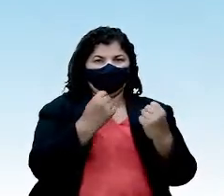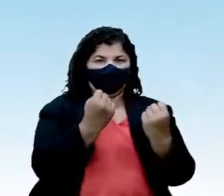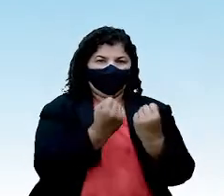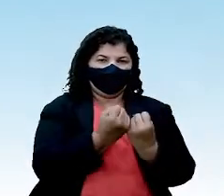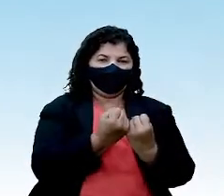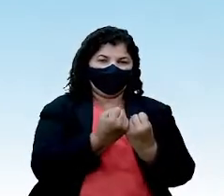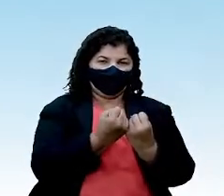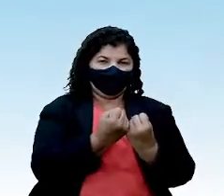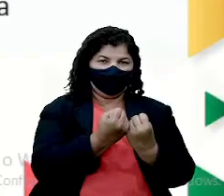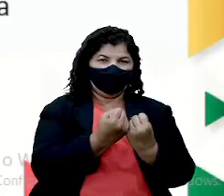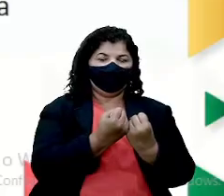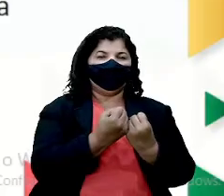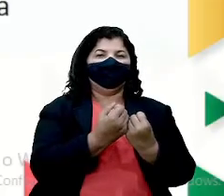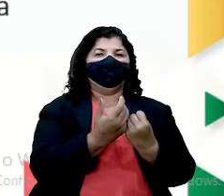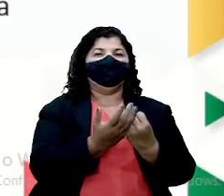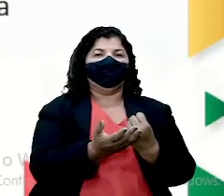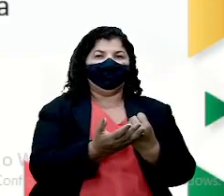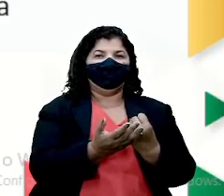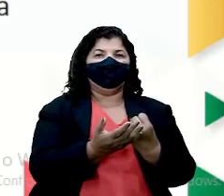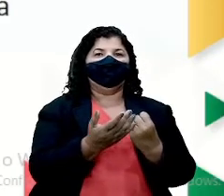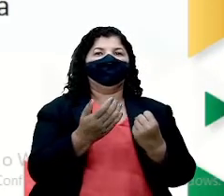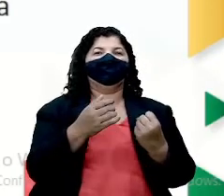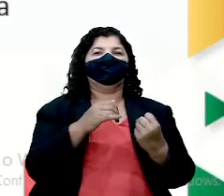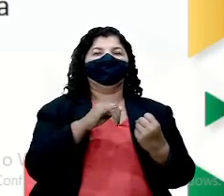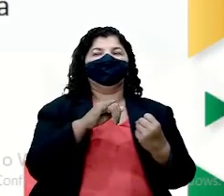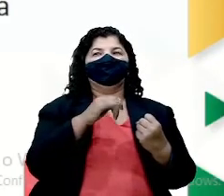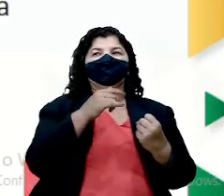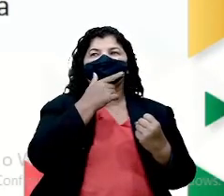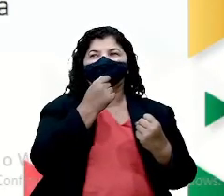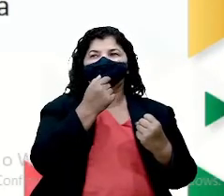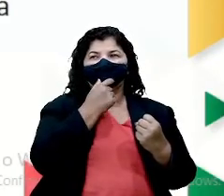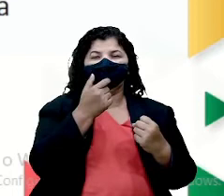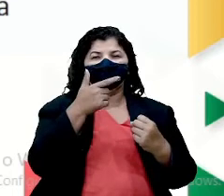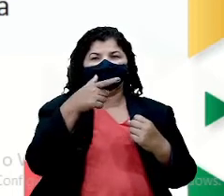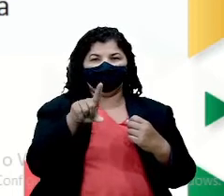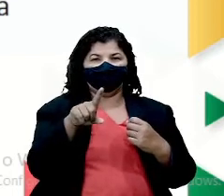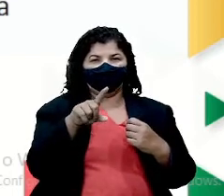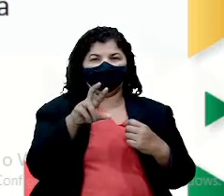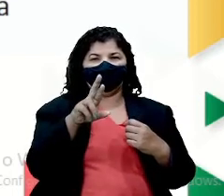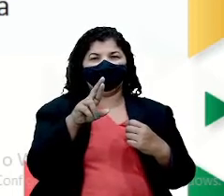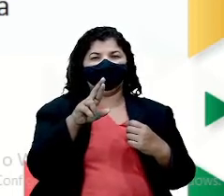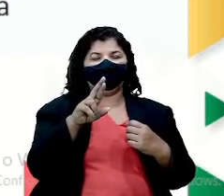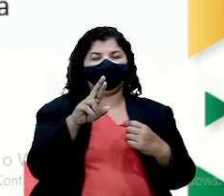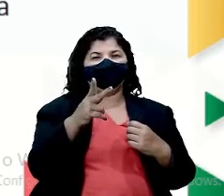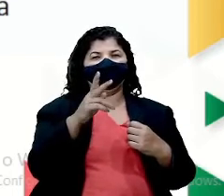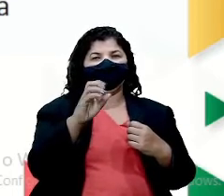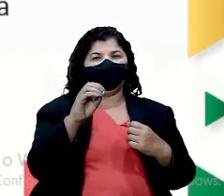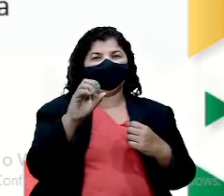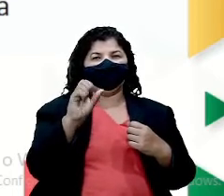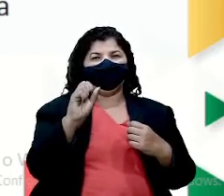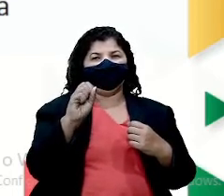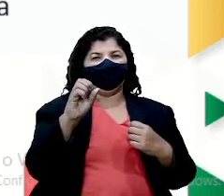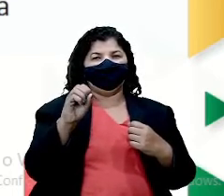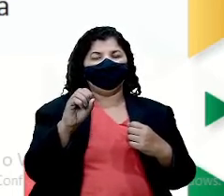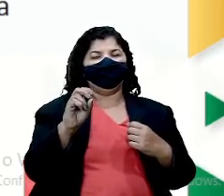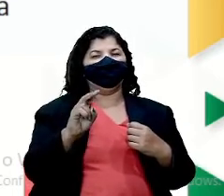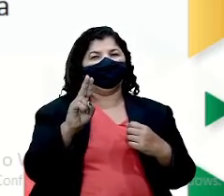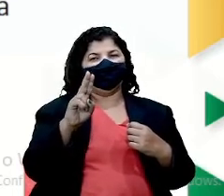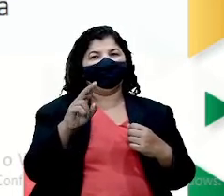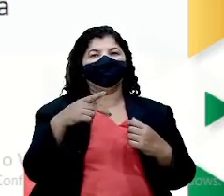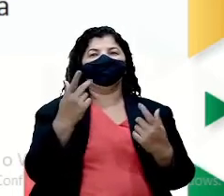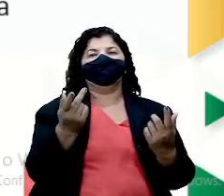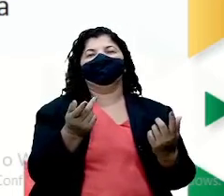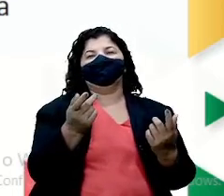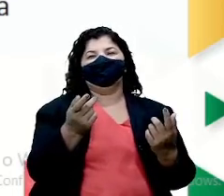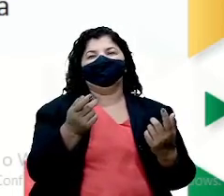Então, Jacques Bossuet, né? O Bossuet, né? Então, na realidade, bispo